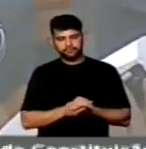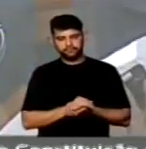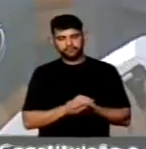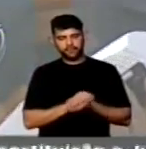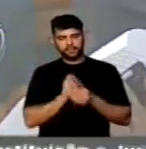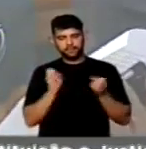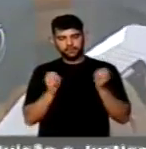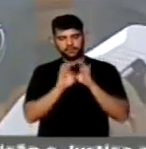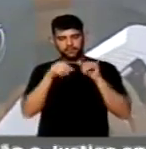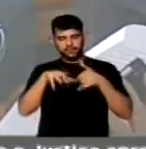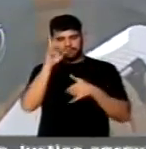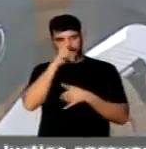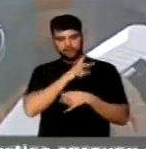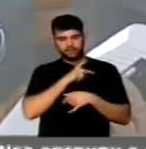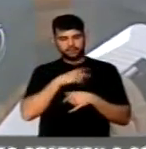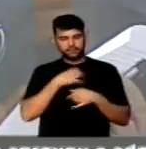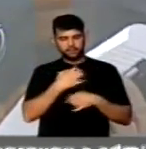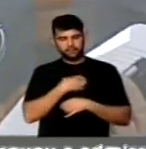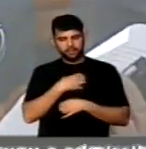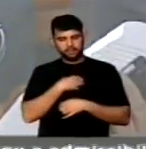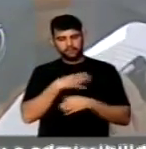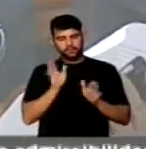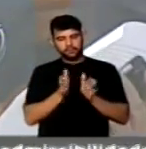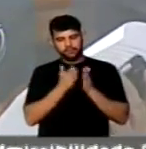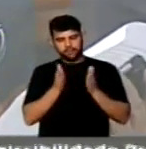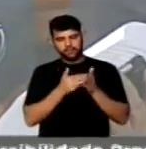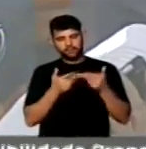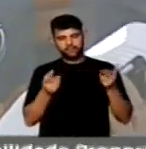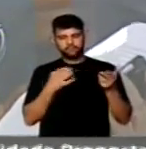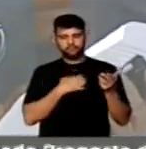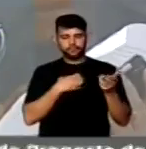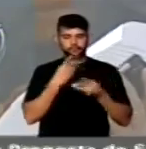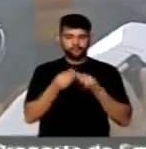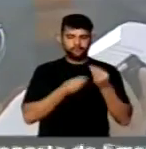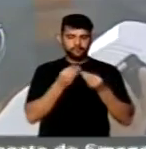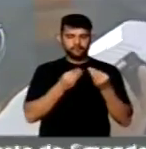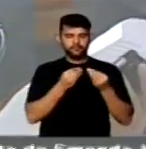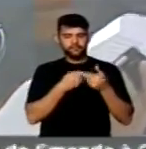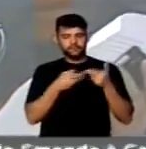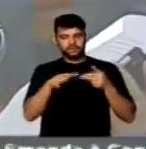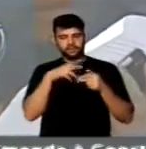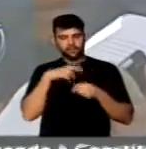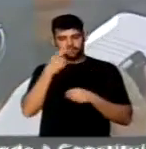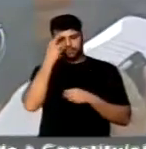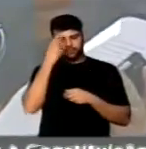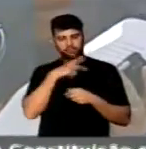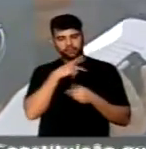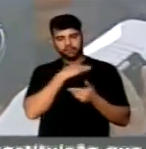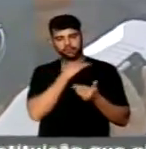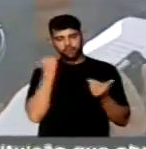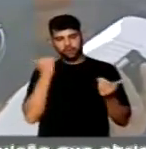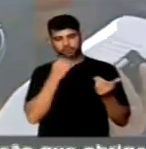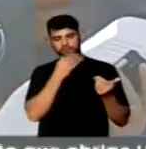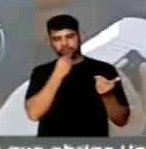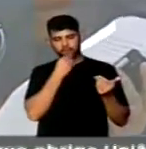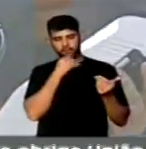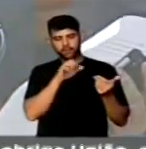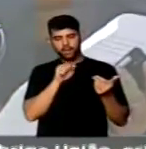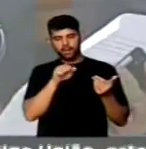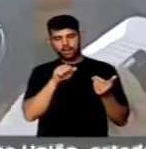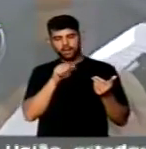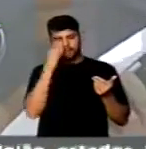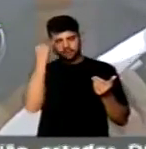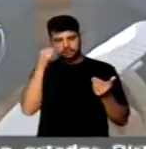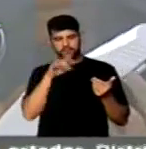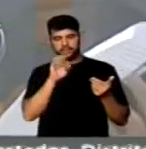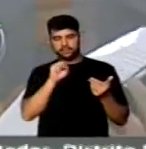Só uma coisa, senhor presidente. A Bahia fica mais pobre em sua forte vocação cultural com o desaparecimento precoce do grande artista que